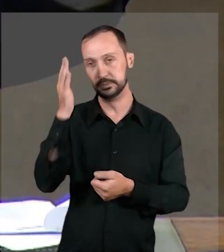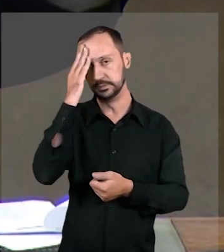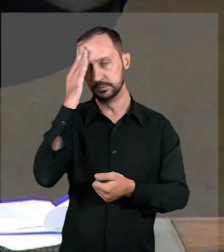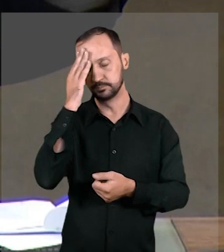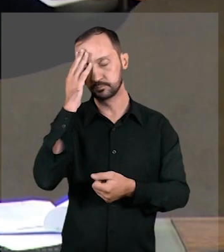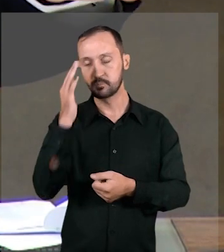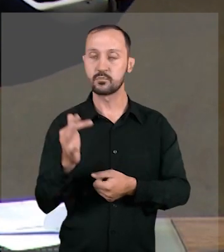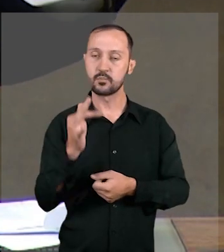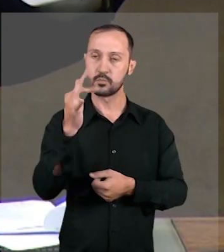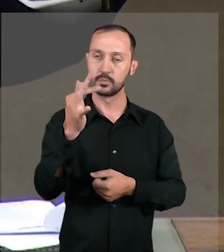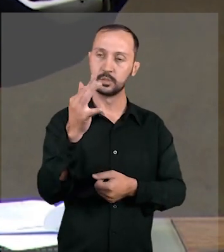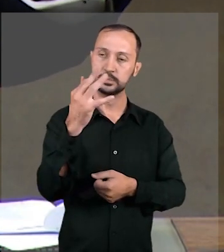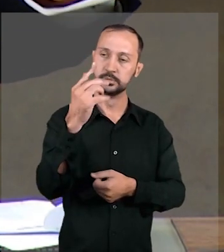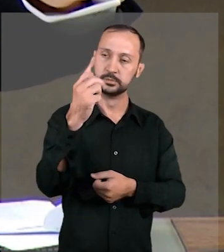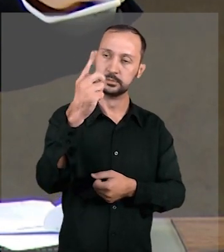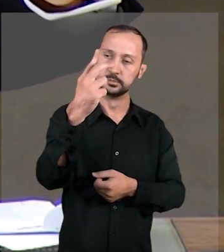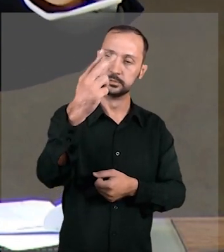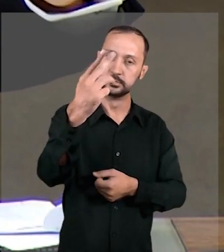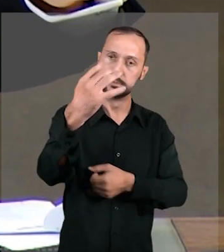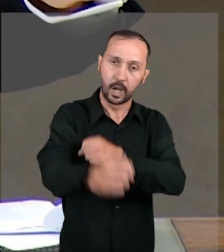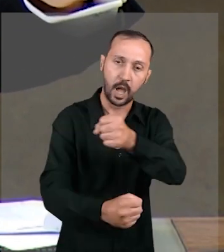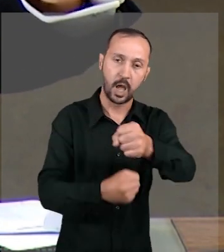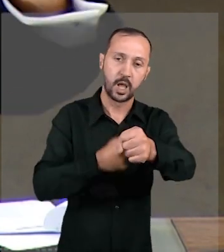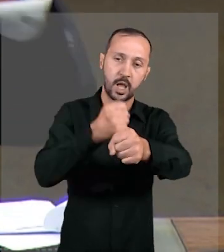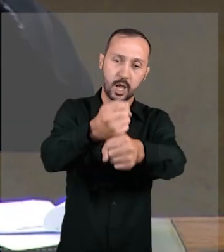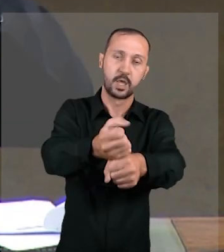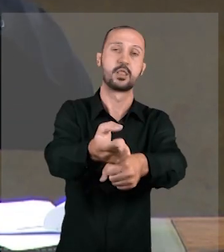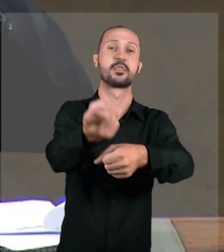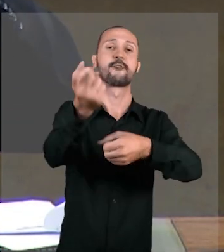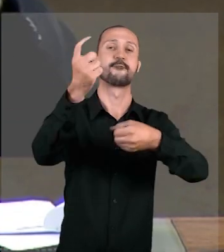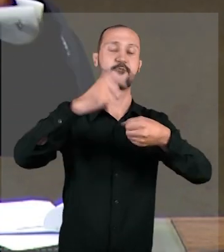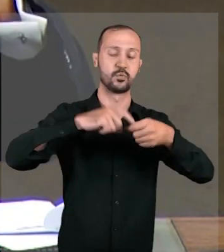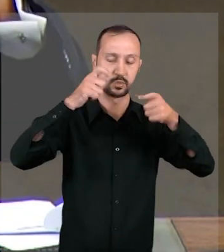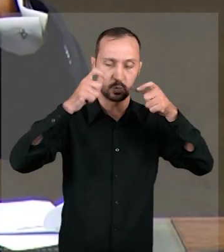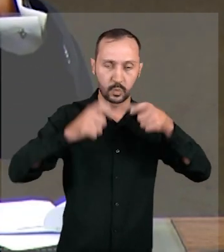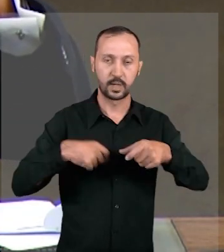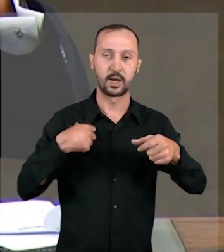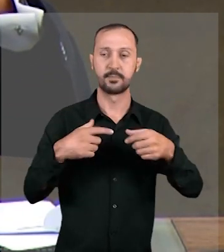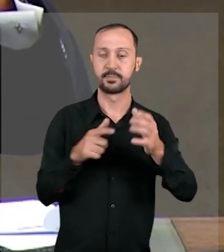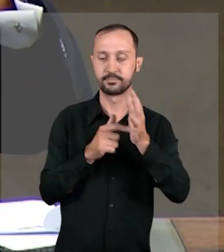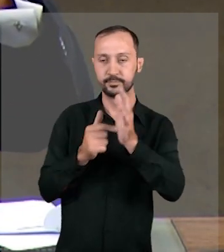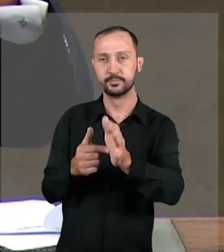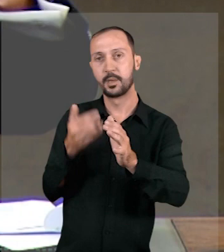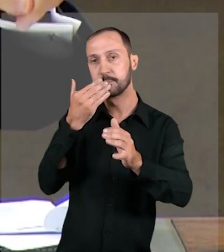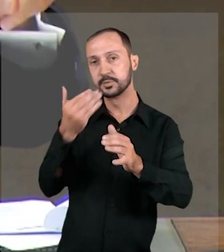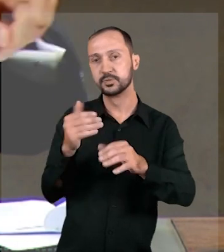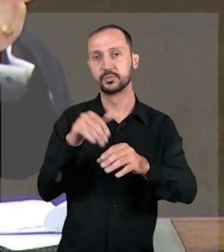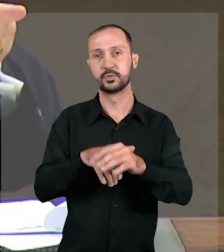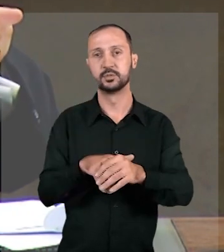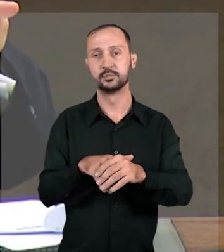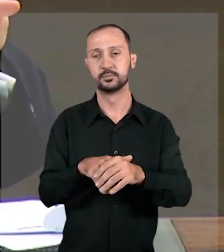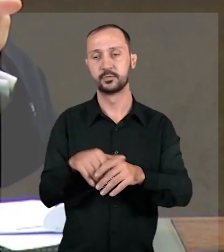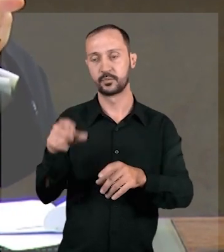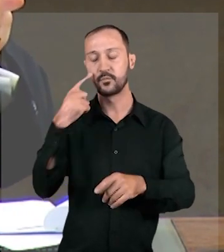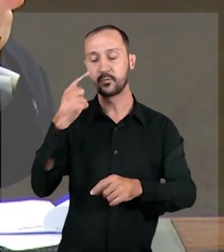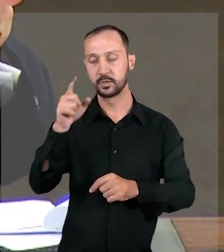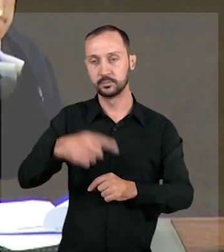vai ter que voltar naquele distrito para pedir voto de novo, ele vai prestar atenção em qual é a